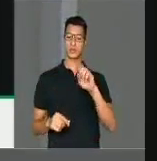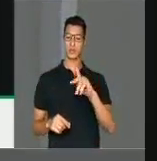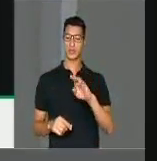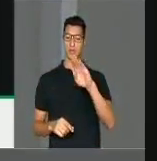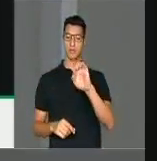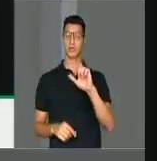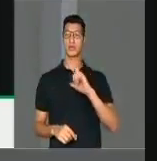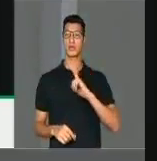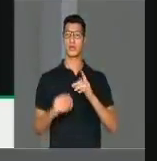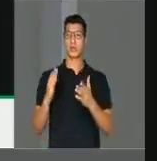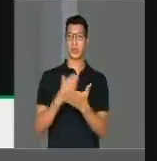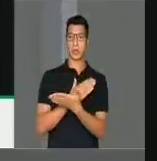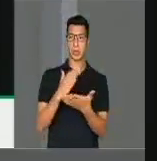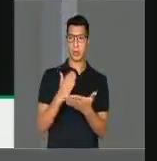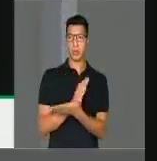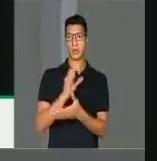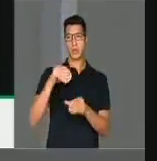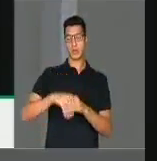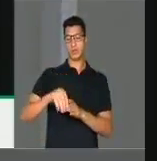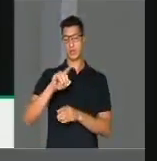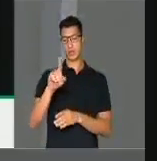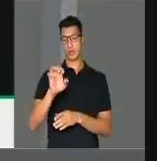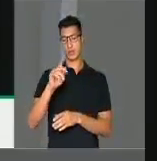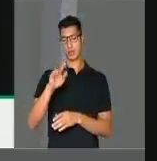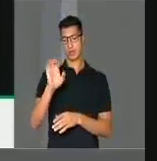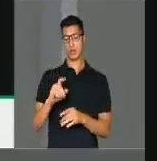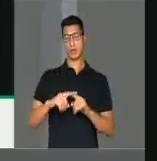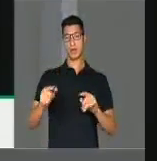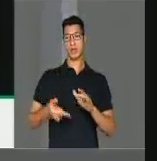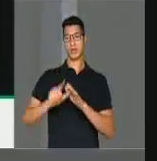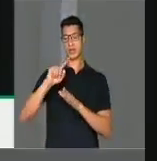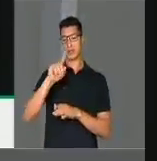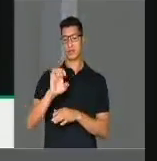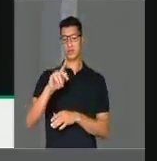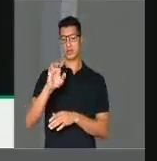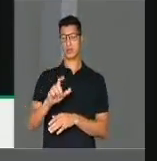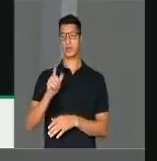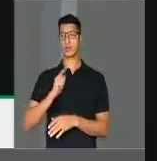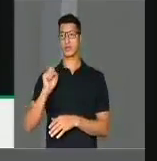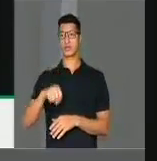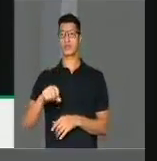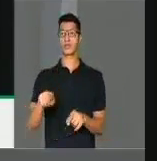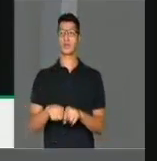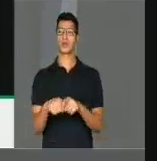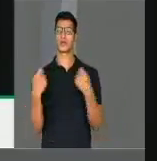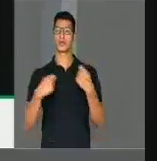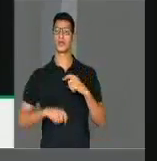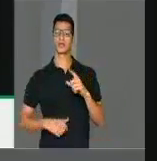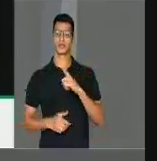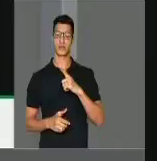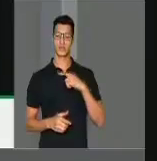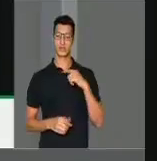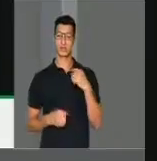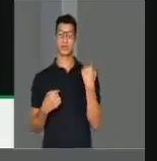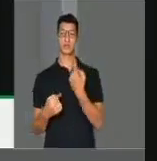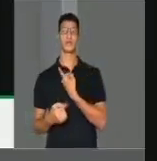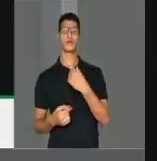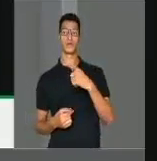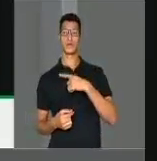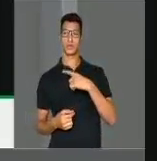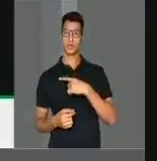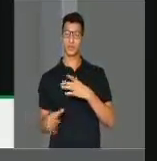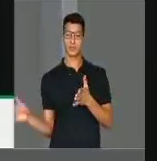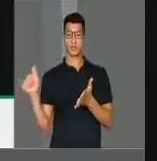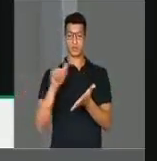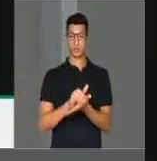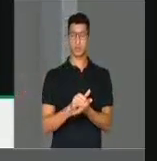ZPE. Existem algumas áreas destinadas à ZPE, mas muito além da ZPE, existe sim também a necessidade de nós